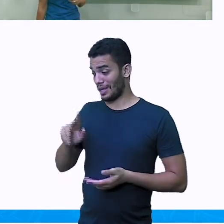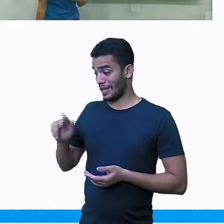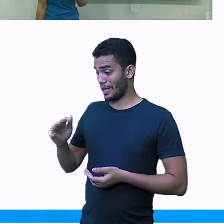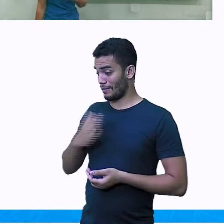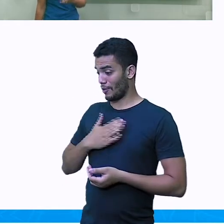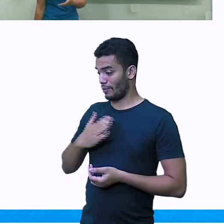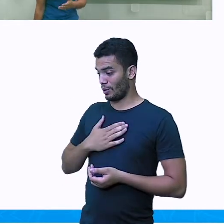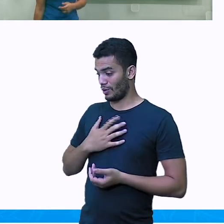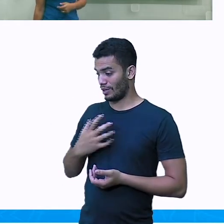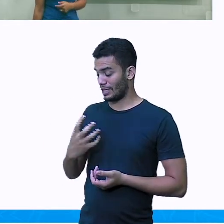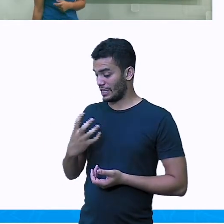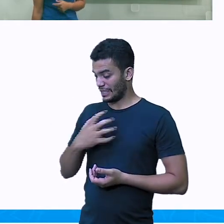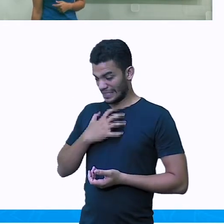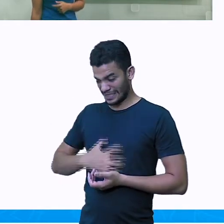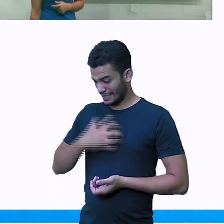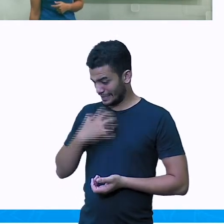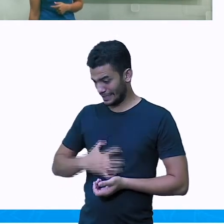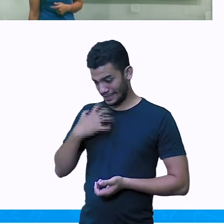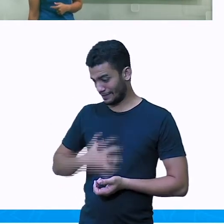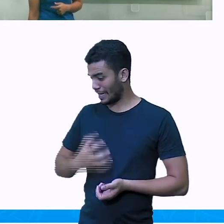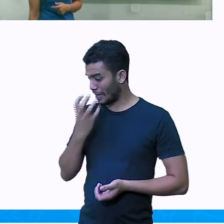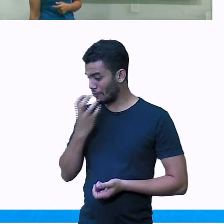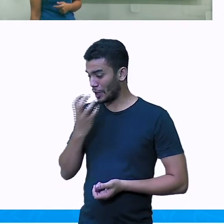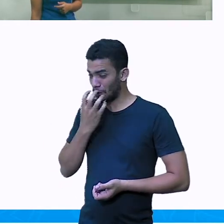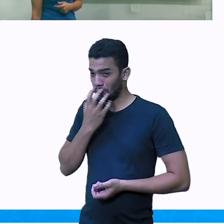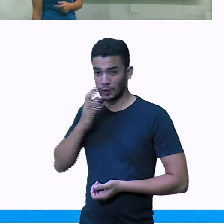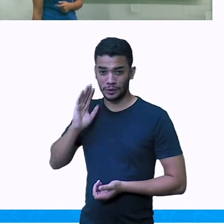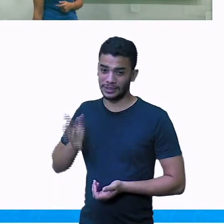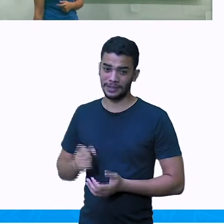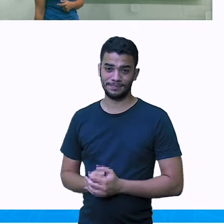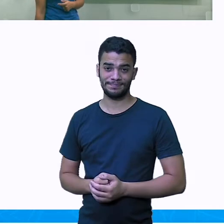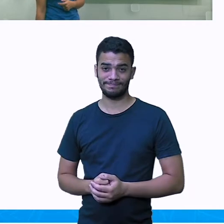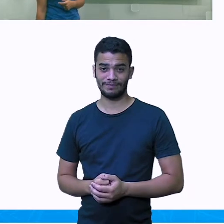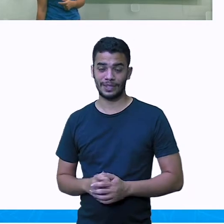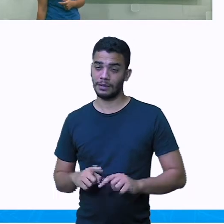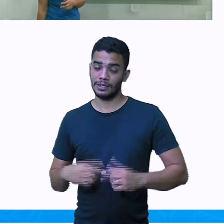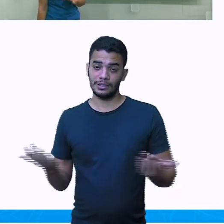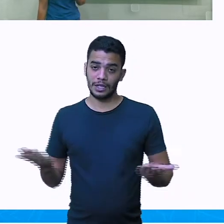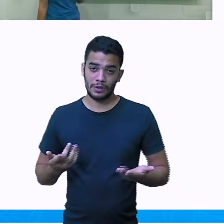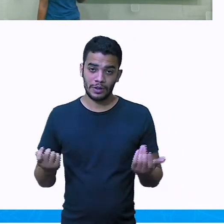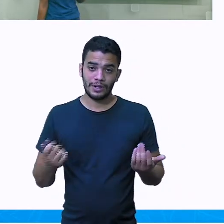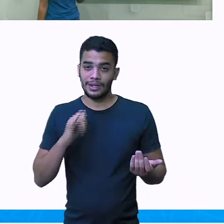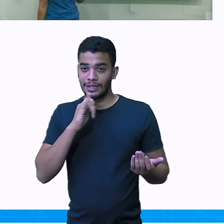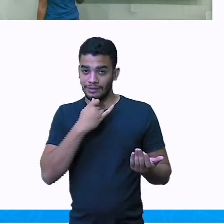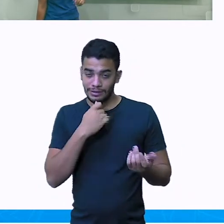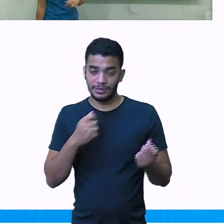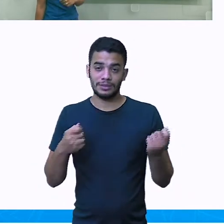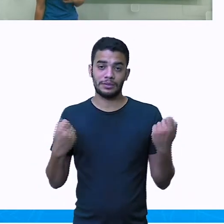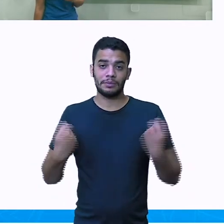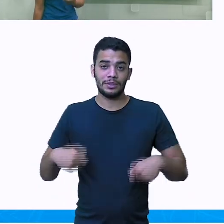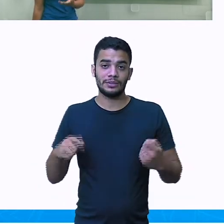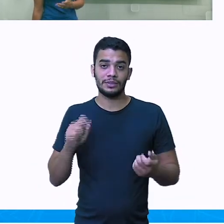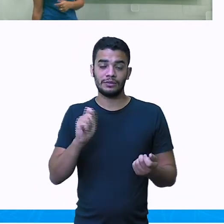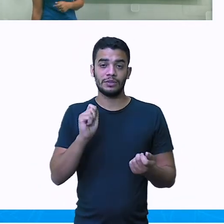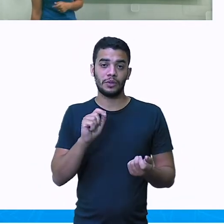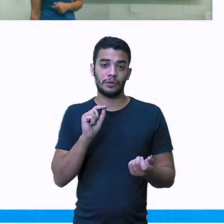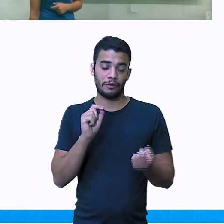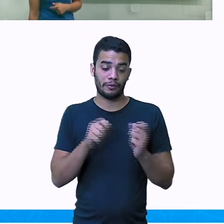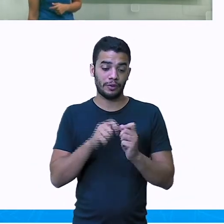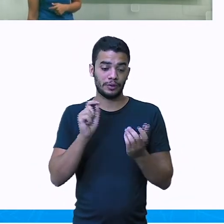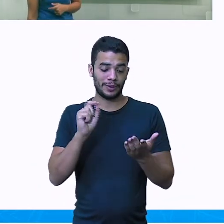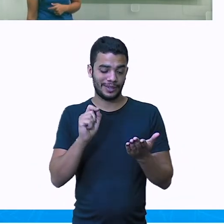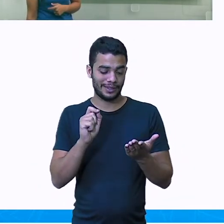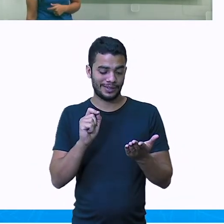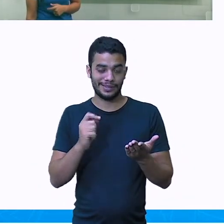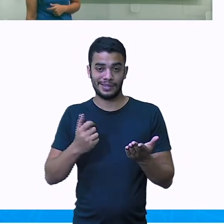presente. Bem, vou parar por aqui. Minha mãe está me chamando para arrumar não sei o quê. Aposto que é